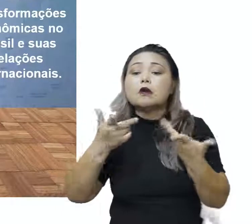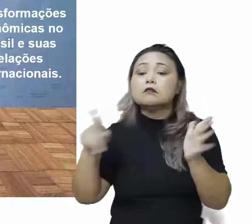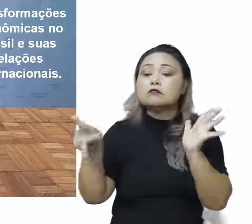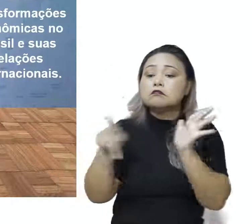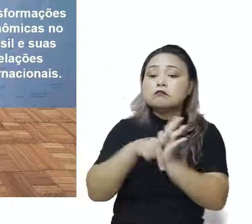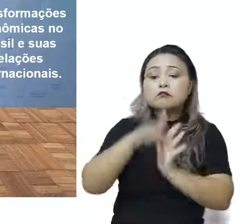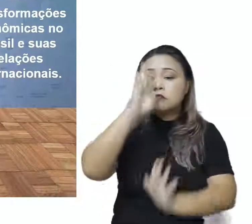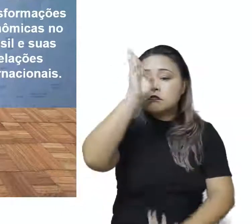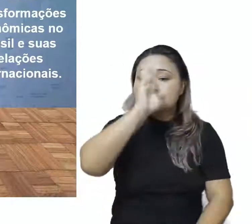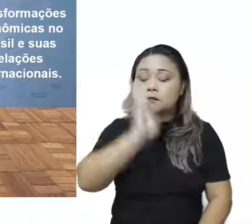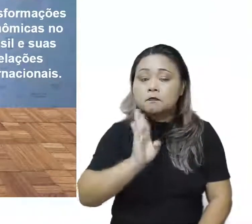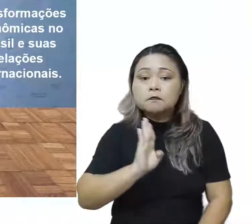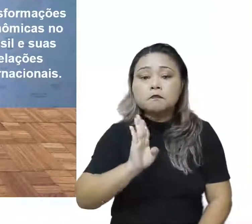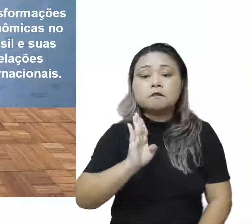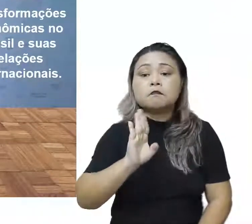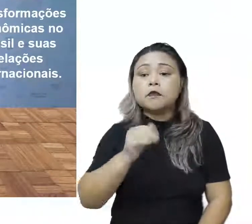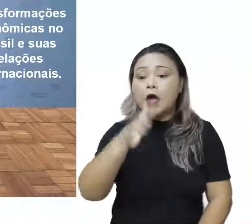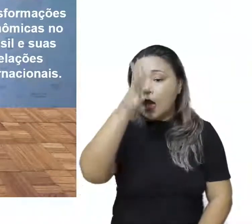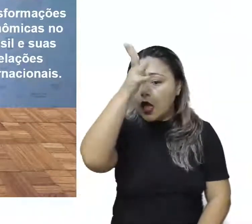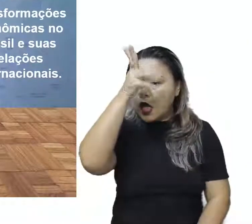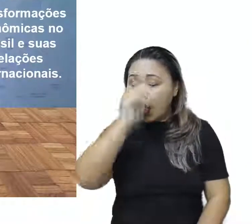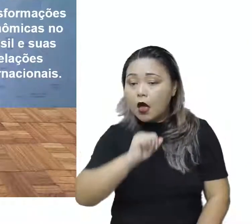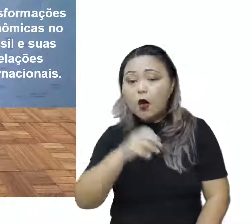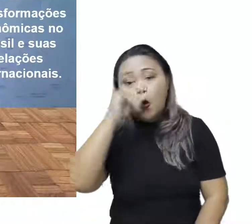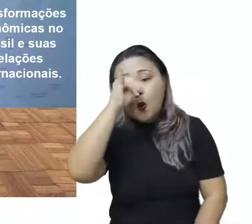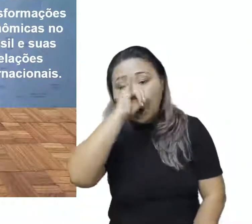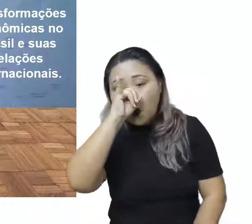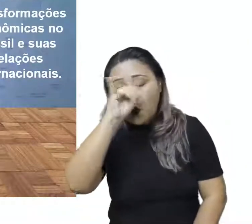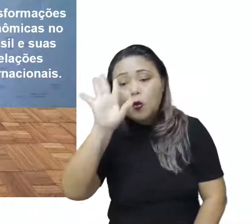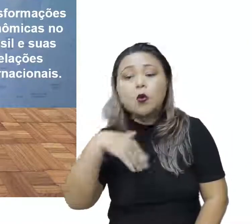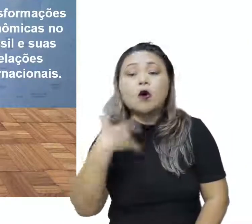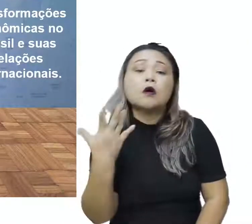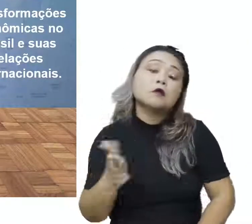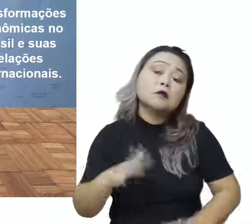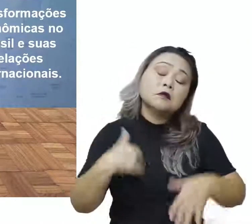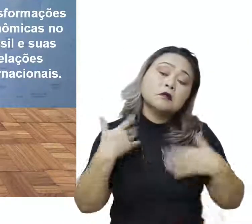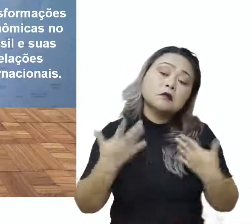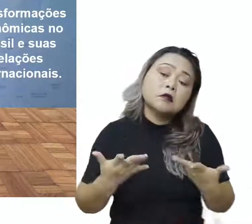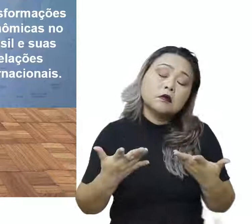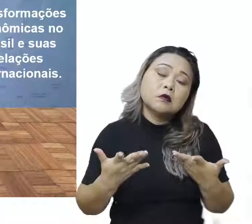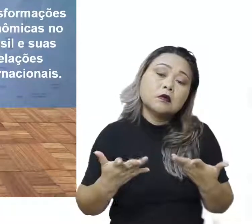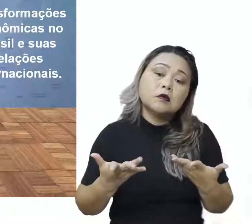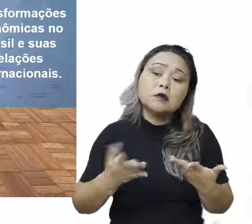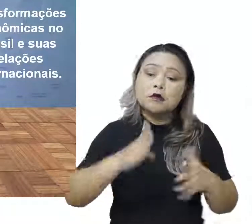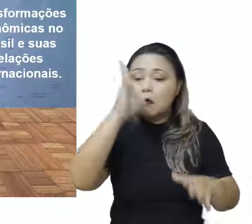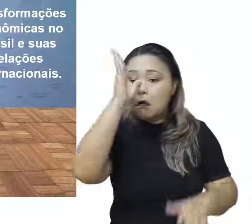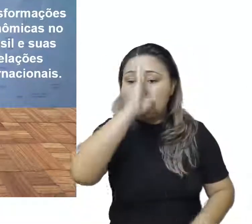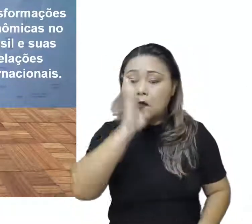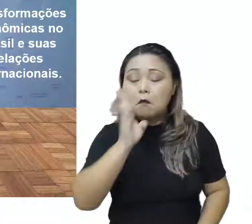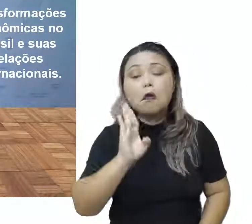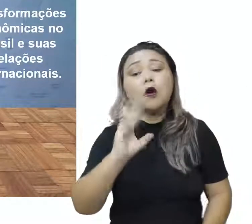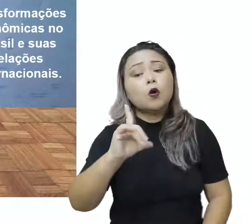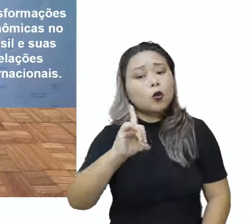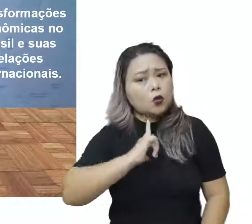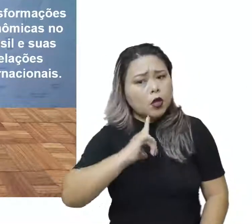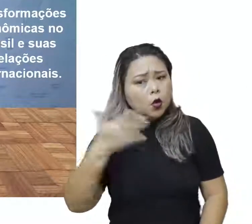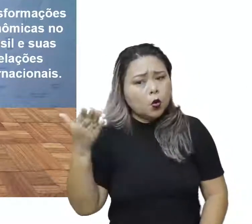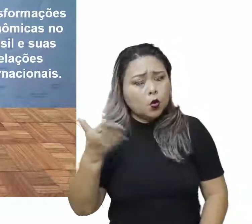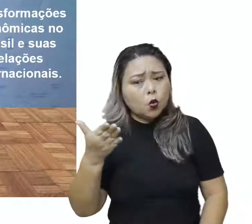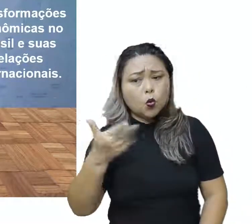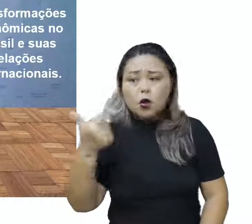brasileira, aves, suínos. Portanto, o Brasil tem hoje